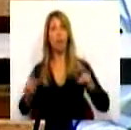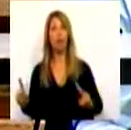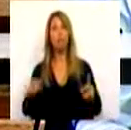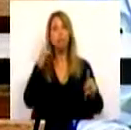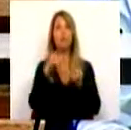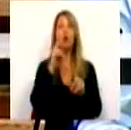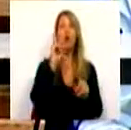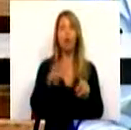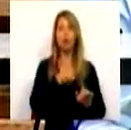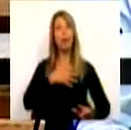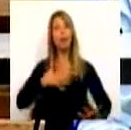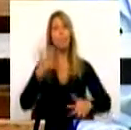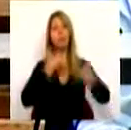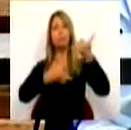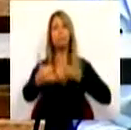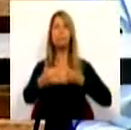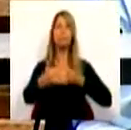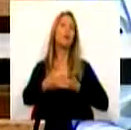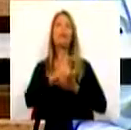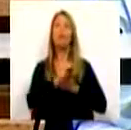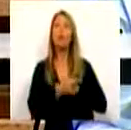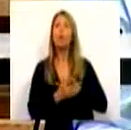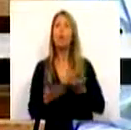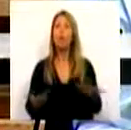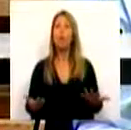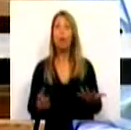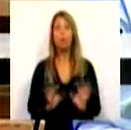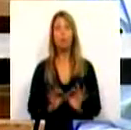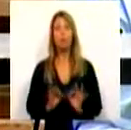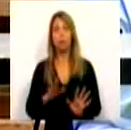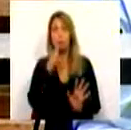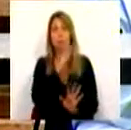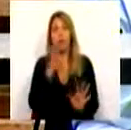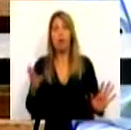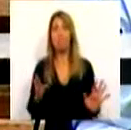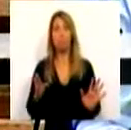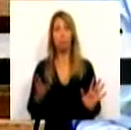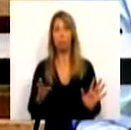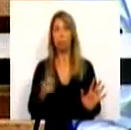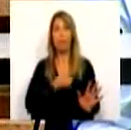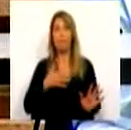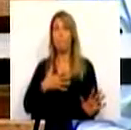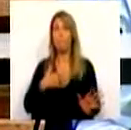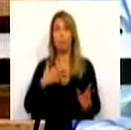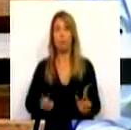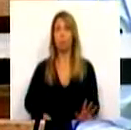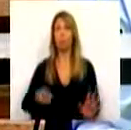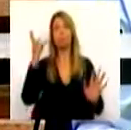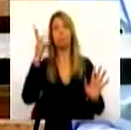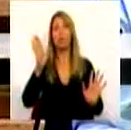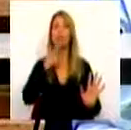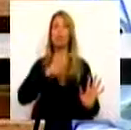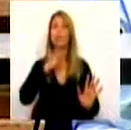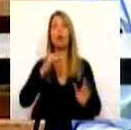empresas substituírem aquele que é hoje comum em muitas das empresas, que é a cedência de um veículo por